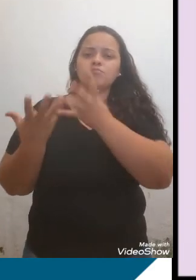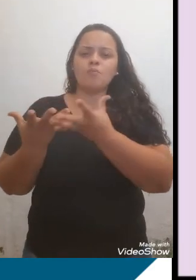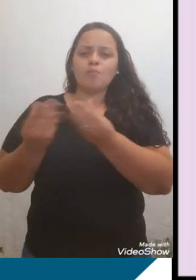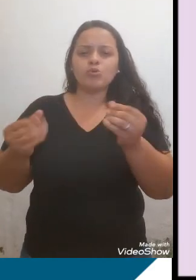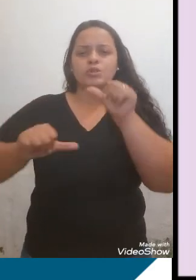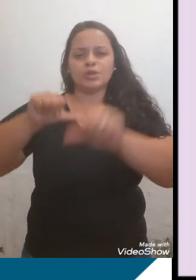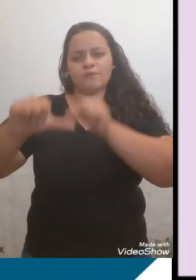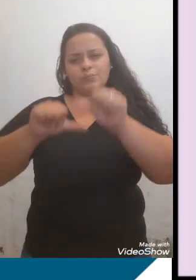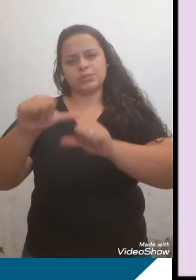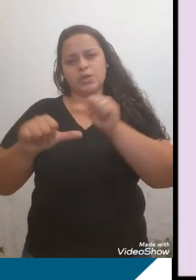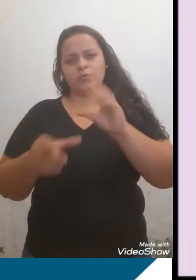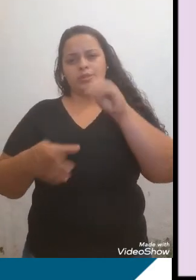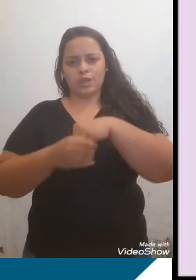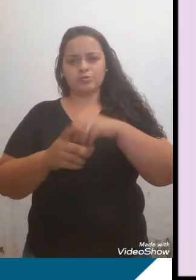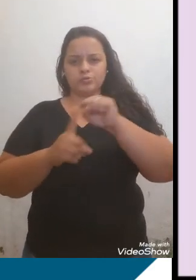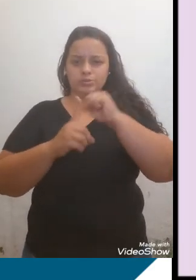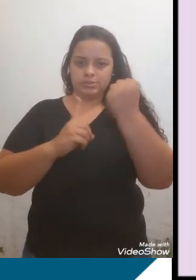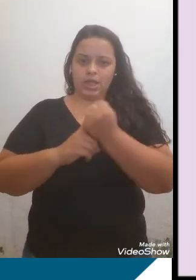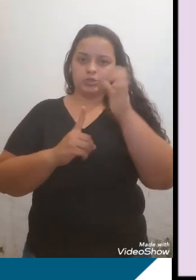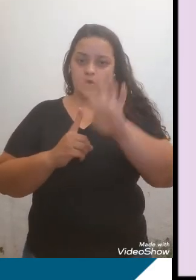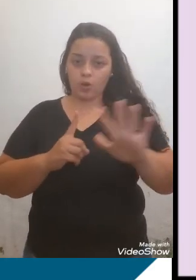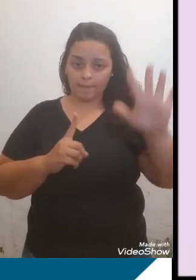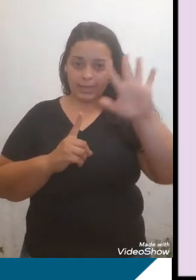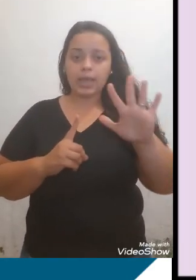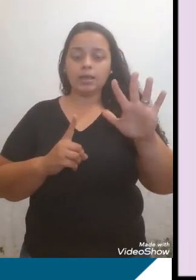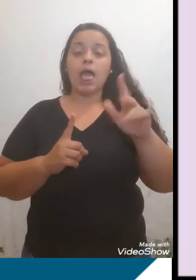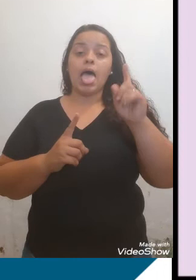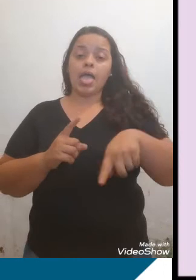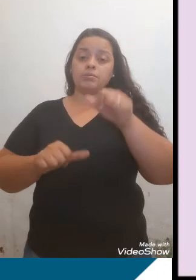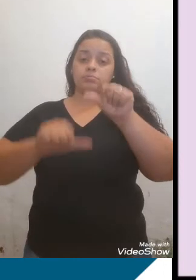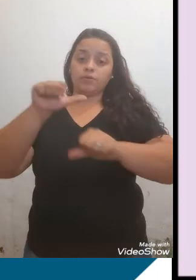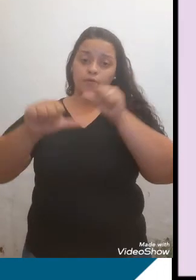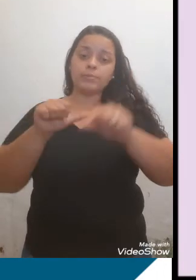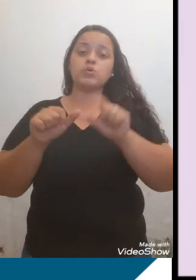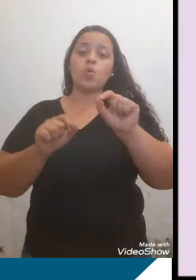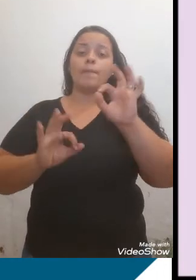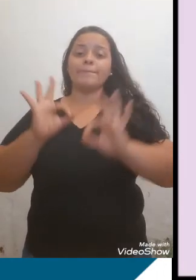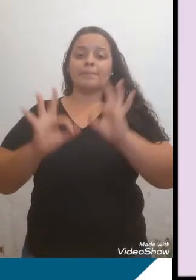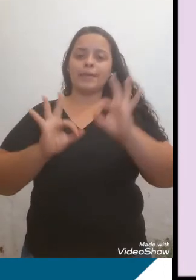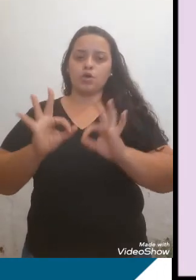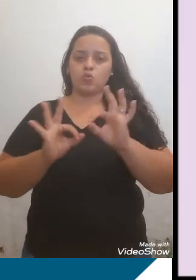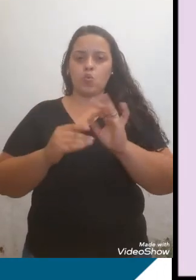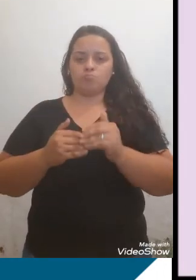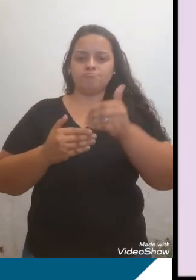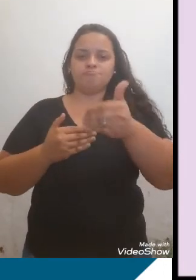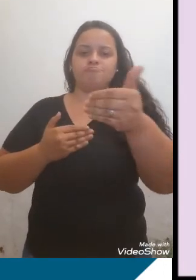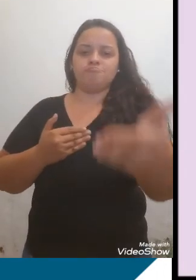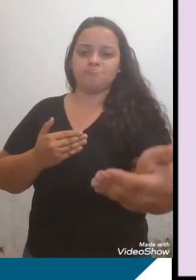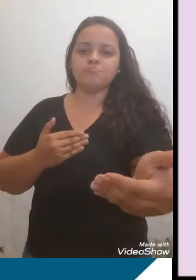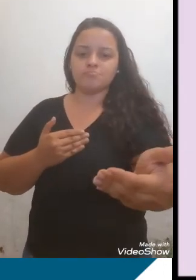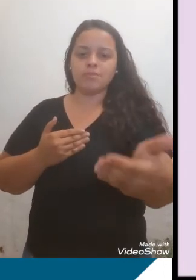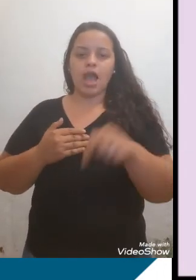diversas transformações dentro da sociedade europeia e foram essas transformações que prepararam o terreno para o que